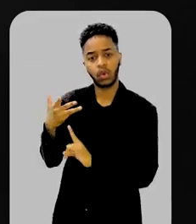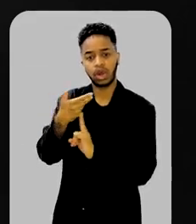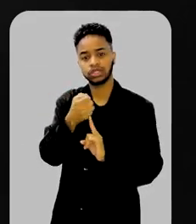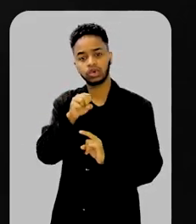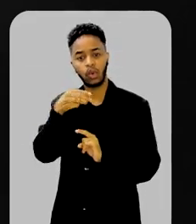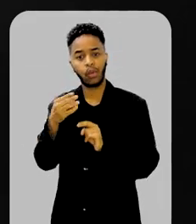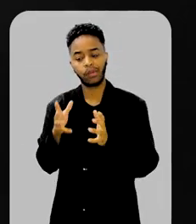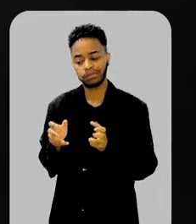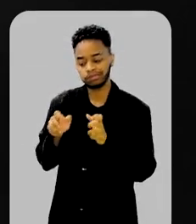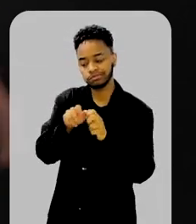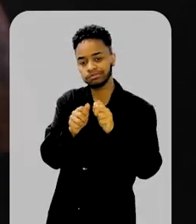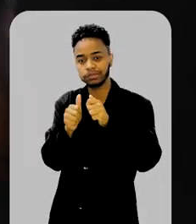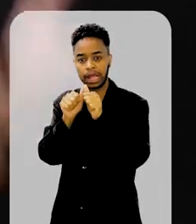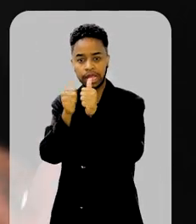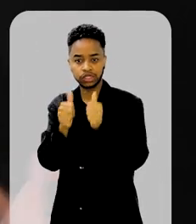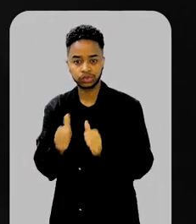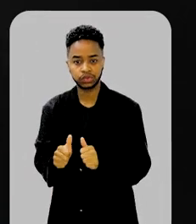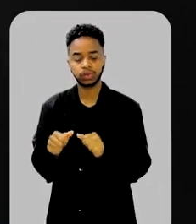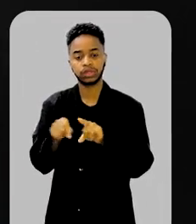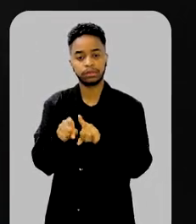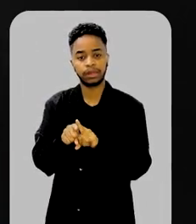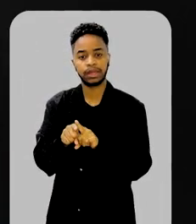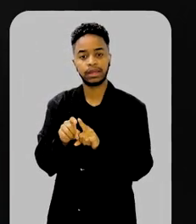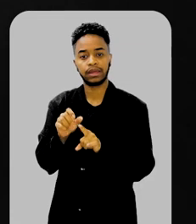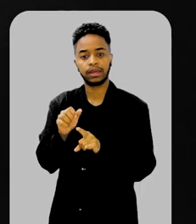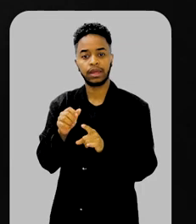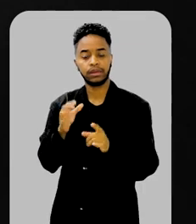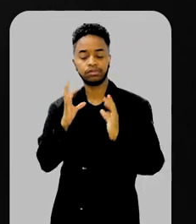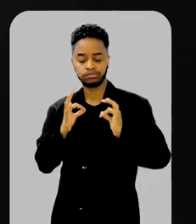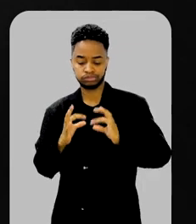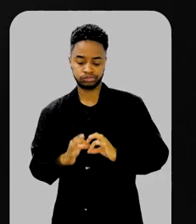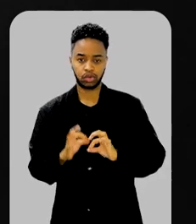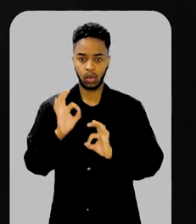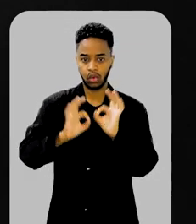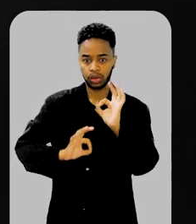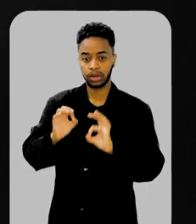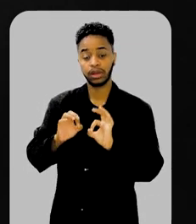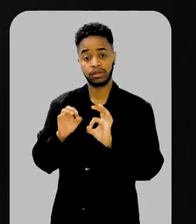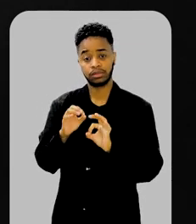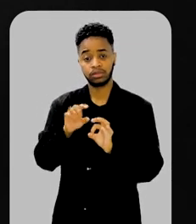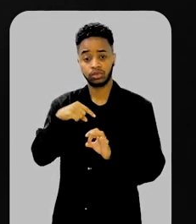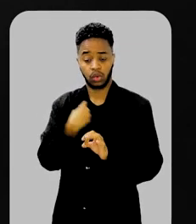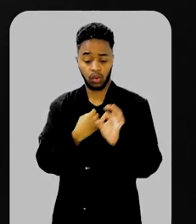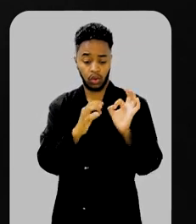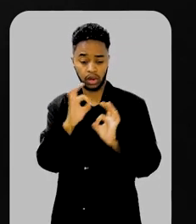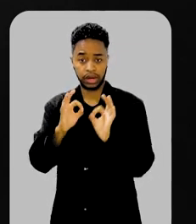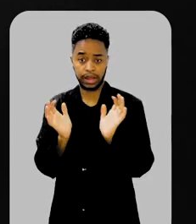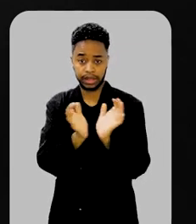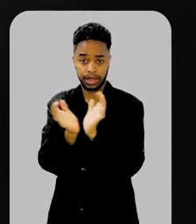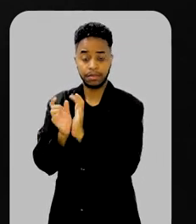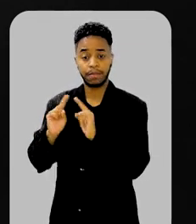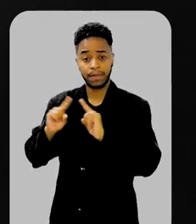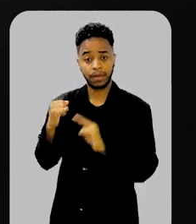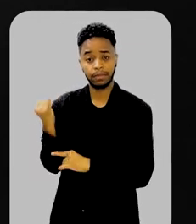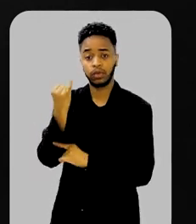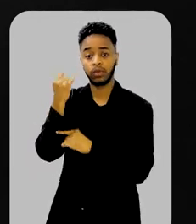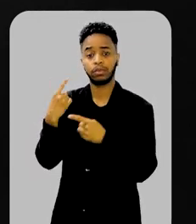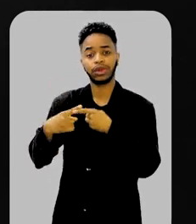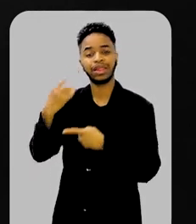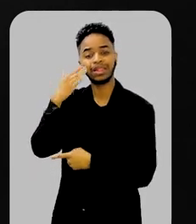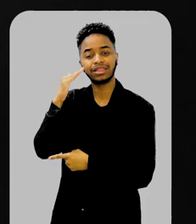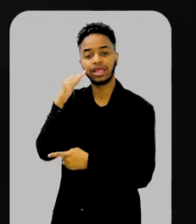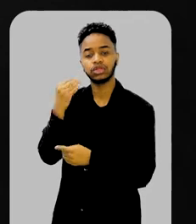de arte um bom Escultor um grande aderecista e assim a gente vai construindo esse time mas ela é muito valiosa porque você